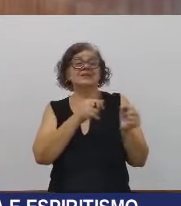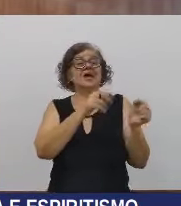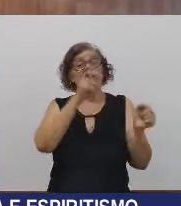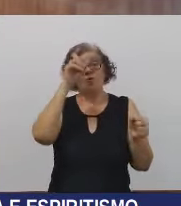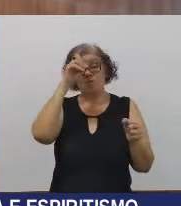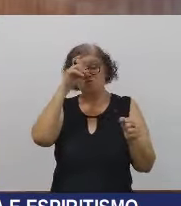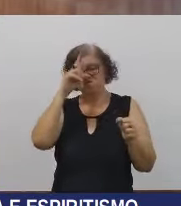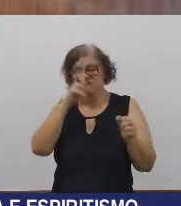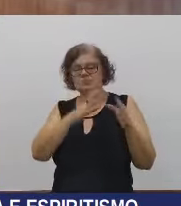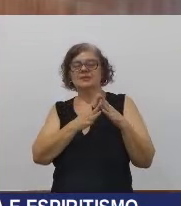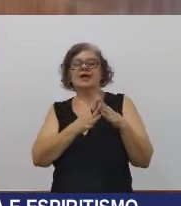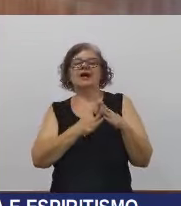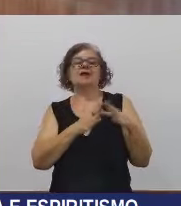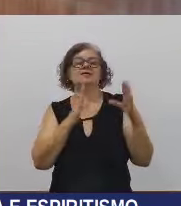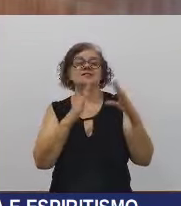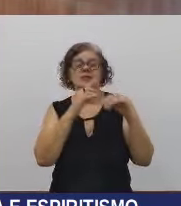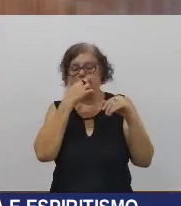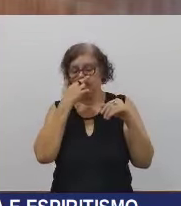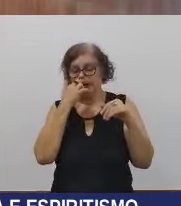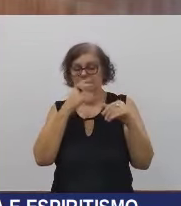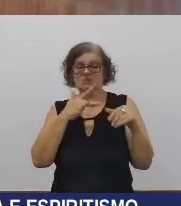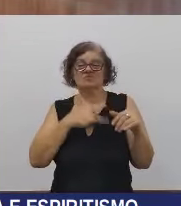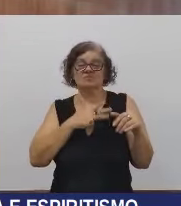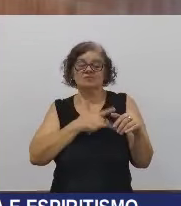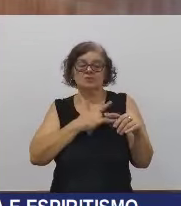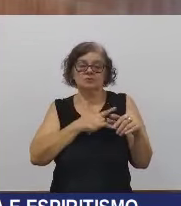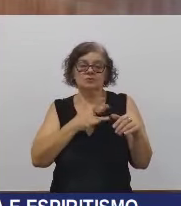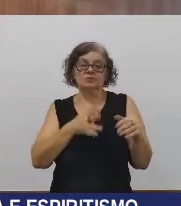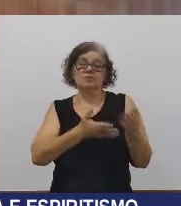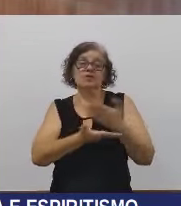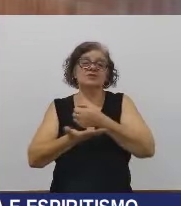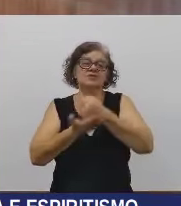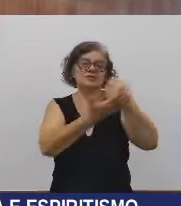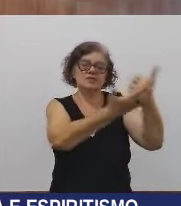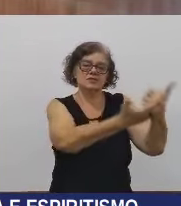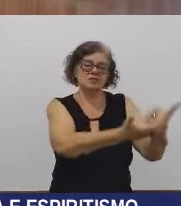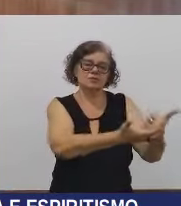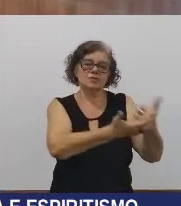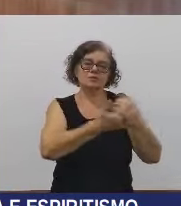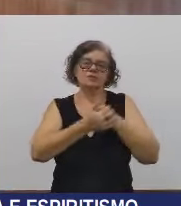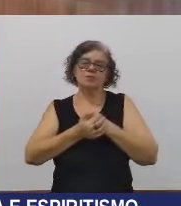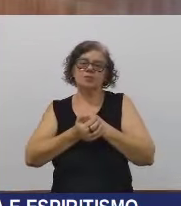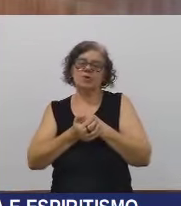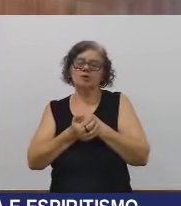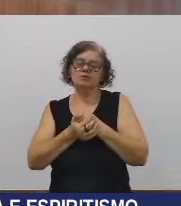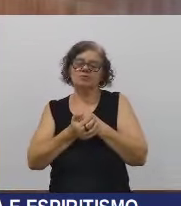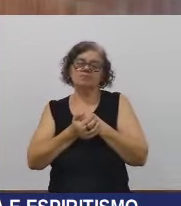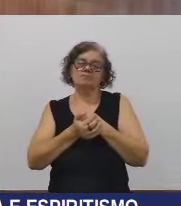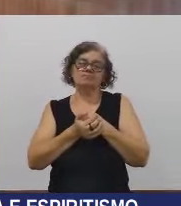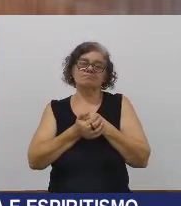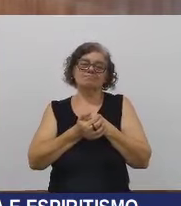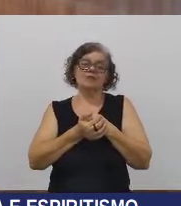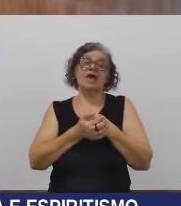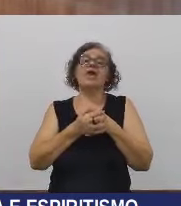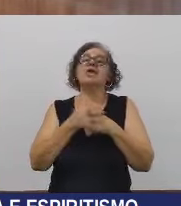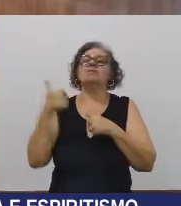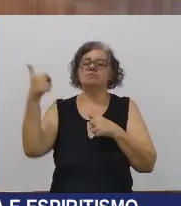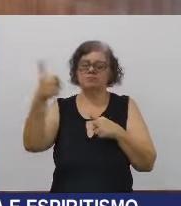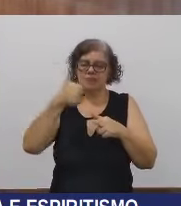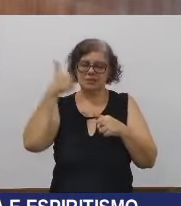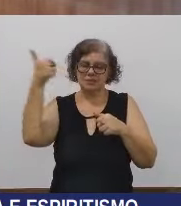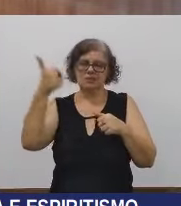dor, sejam nas suas casas, nos hospitais, também sejam visitados e acalentados